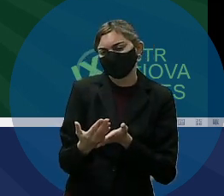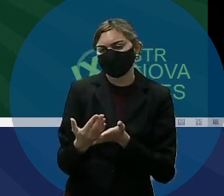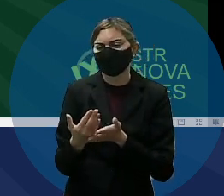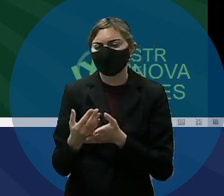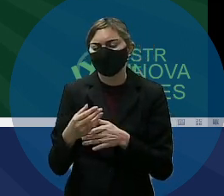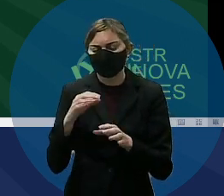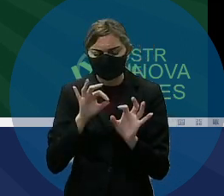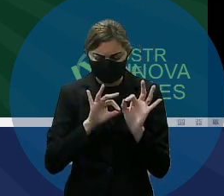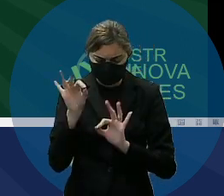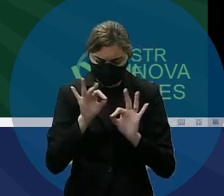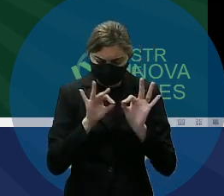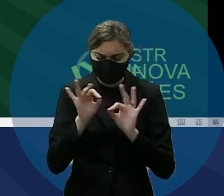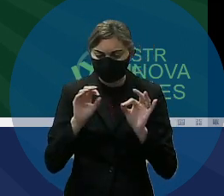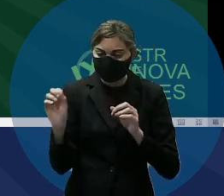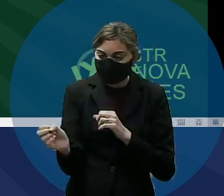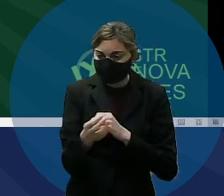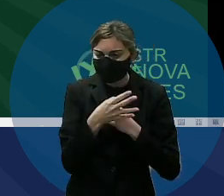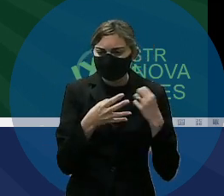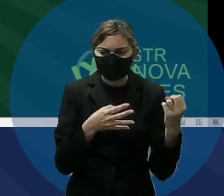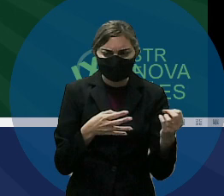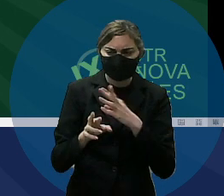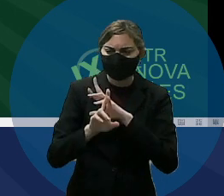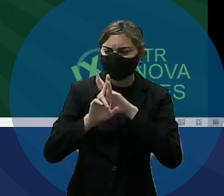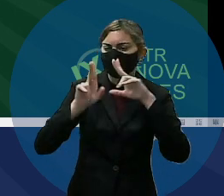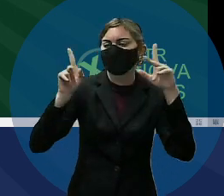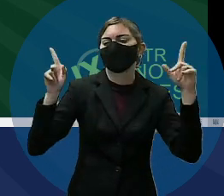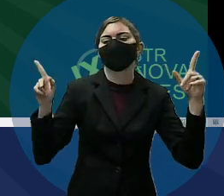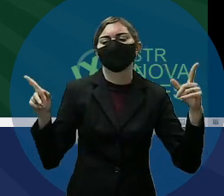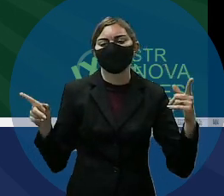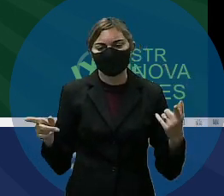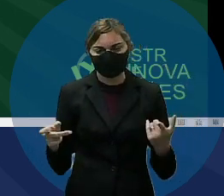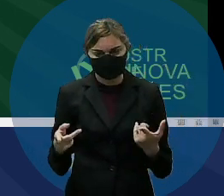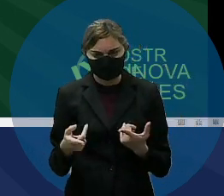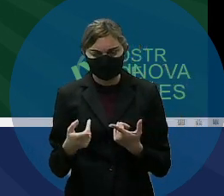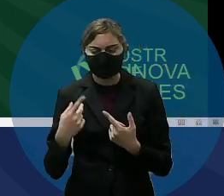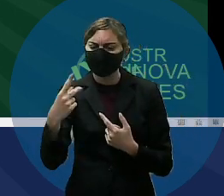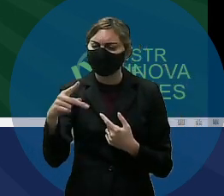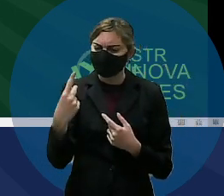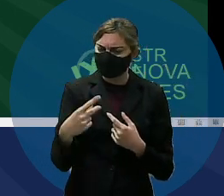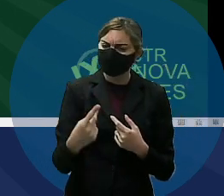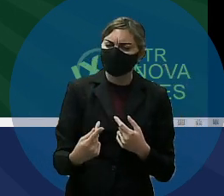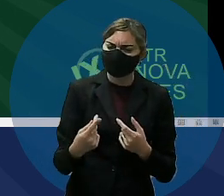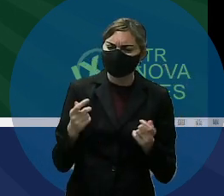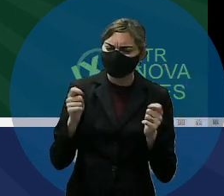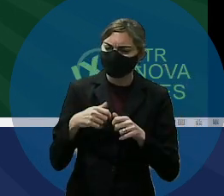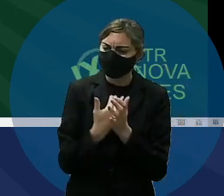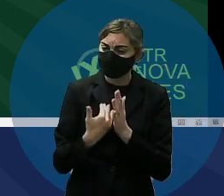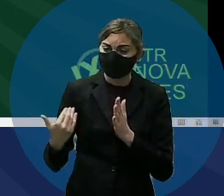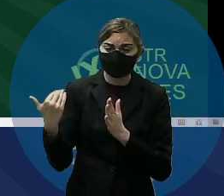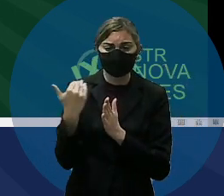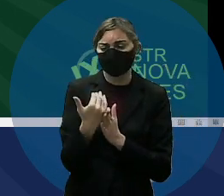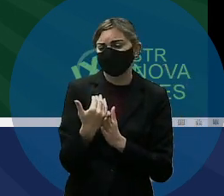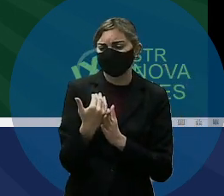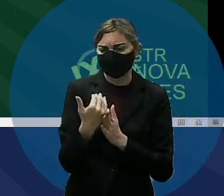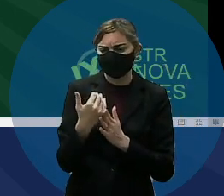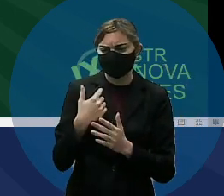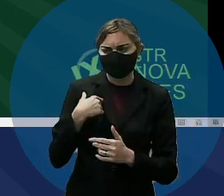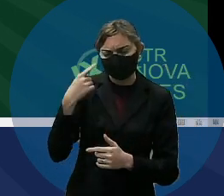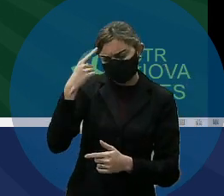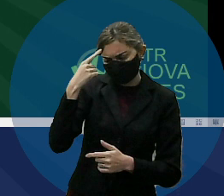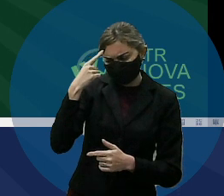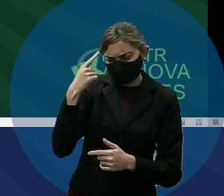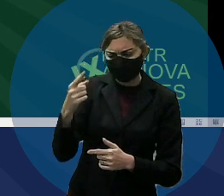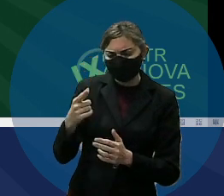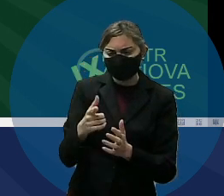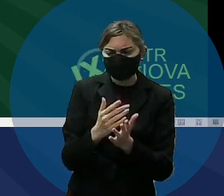construção, né, de algo novo, de algo diferente, né? E eles foram bem mais além do que eu imaginei, né?